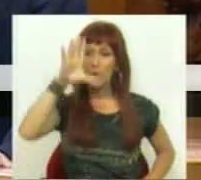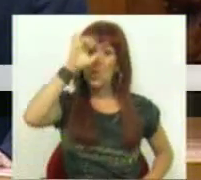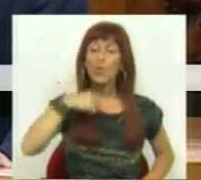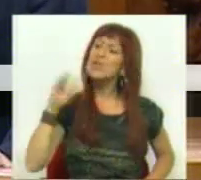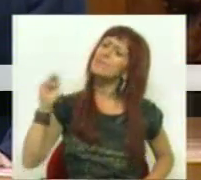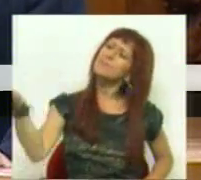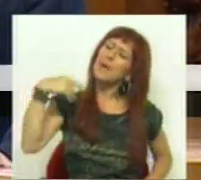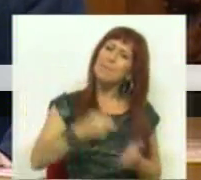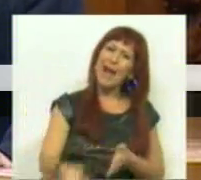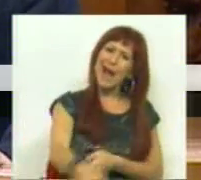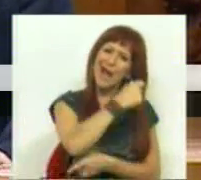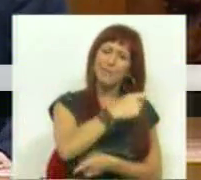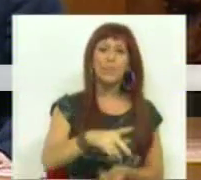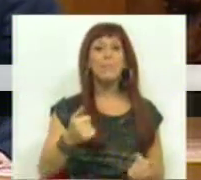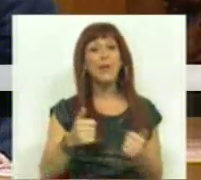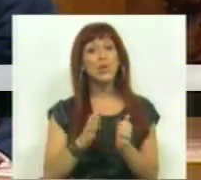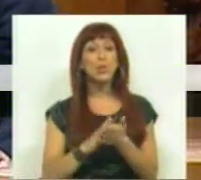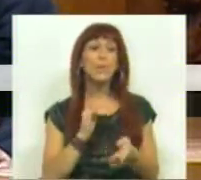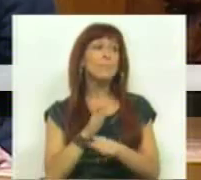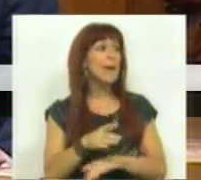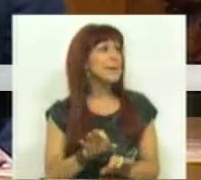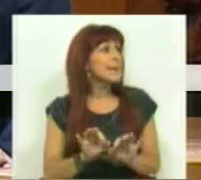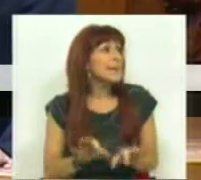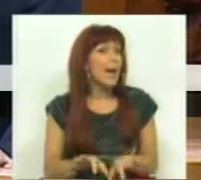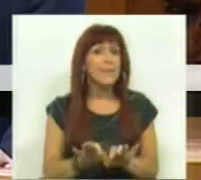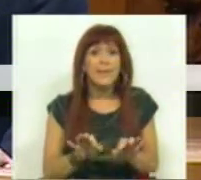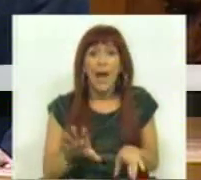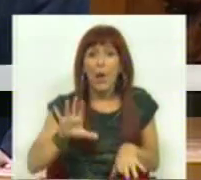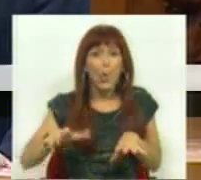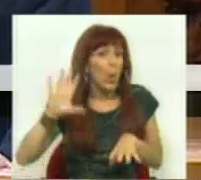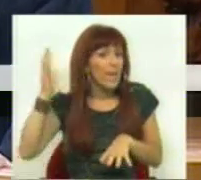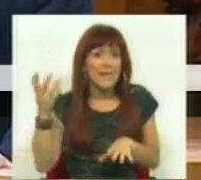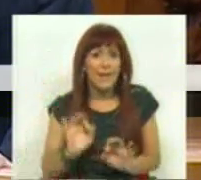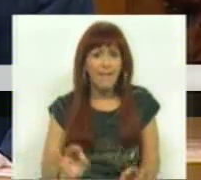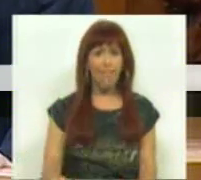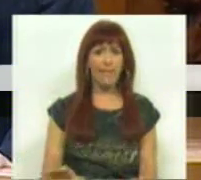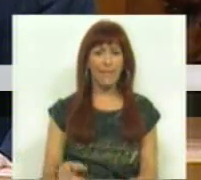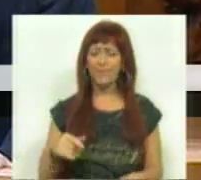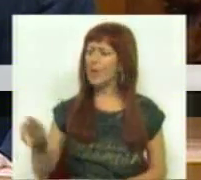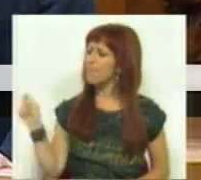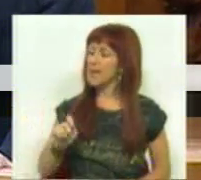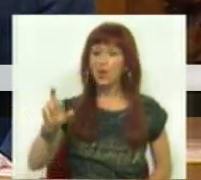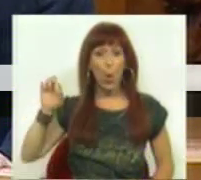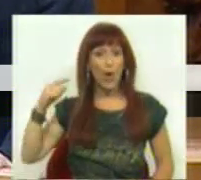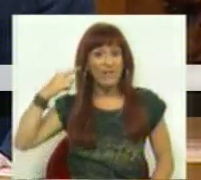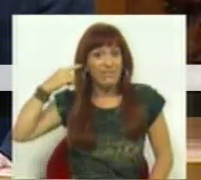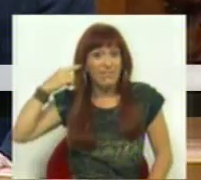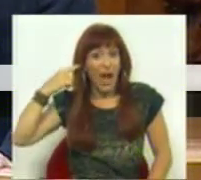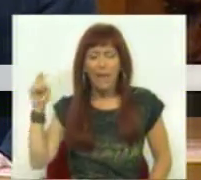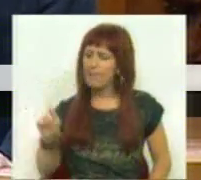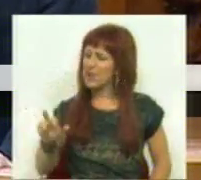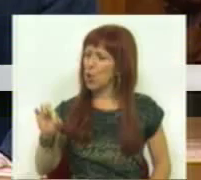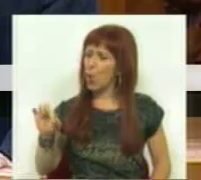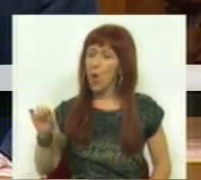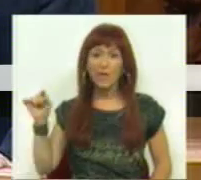foi chamado a pagar. Mas tudo continua como se nada tivesse acontecido. Passaram 8 meses,